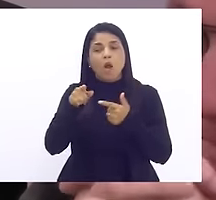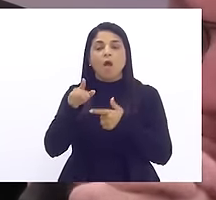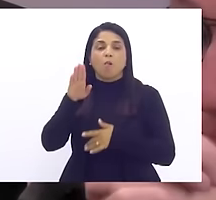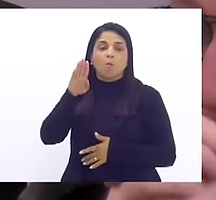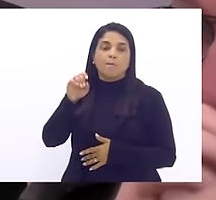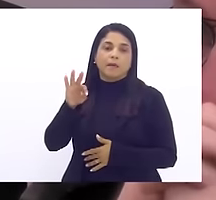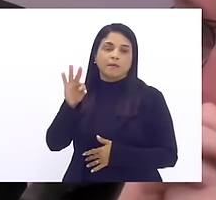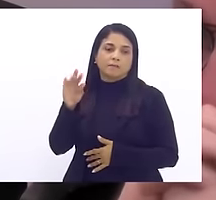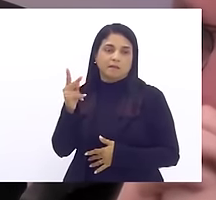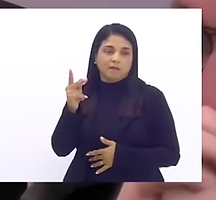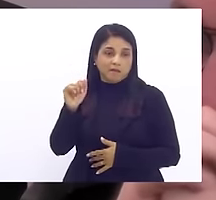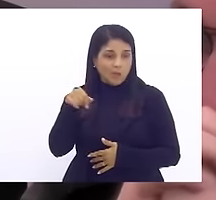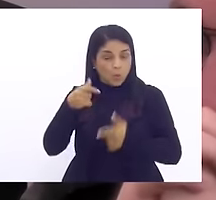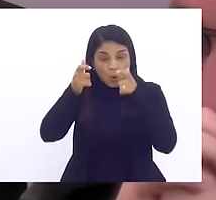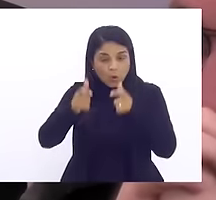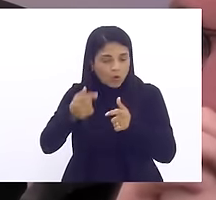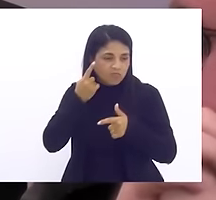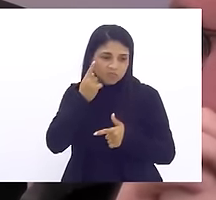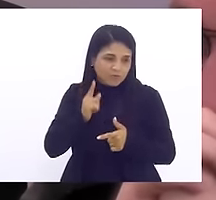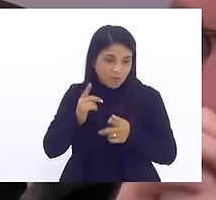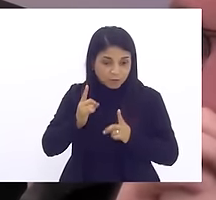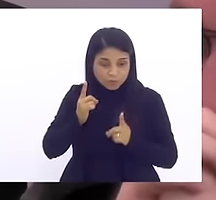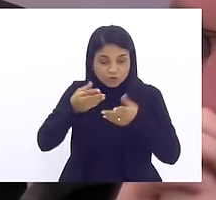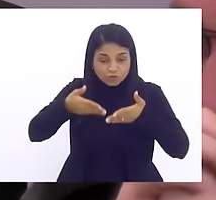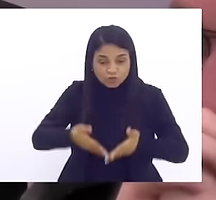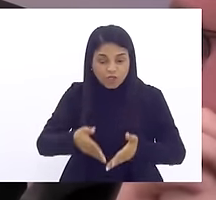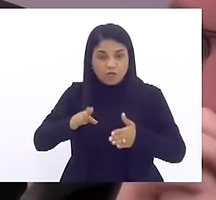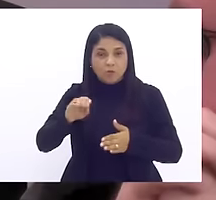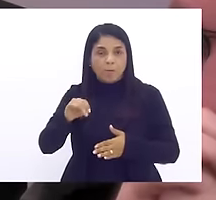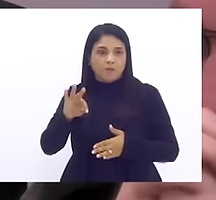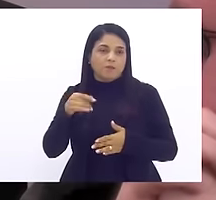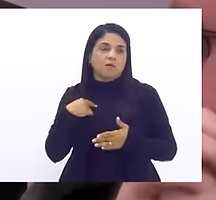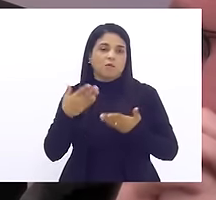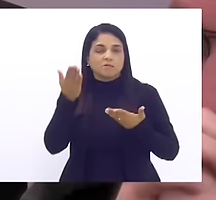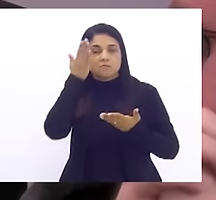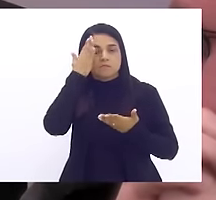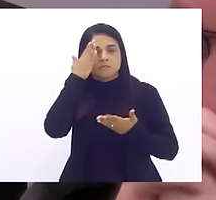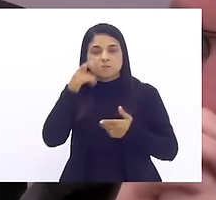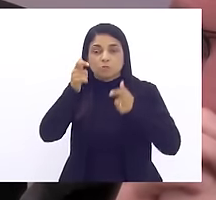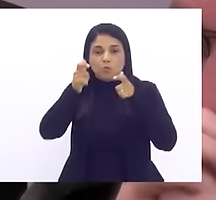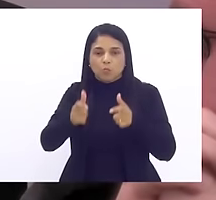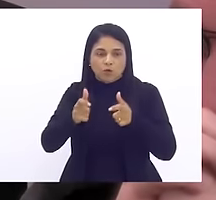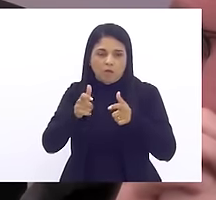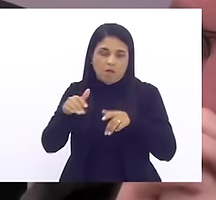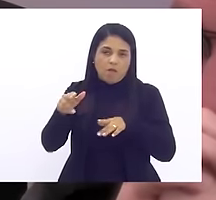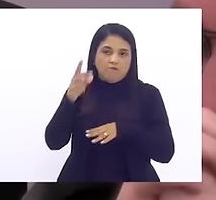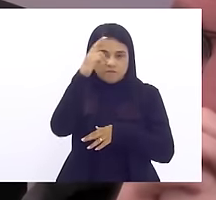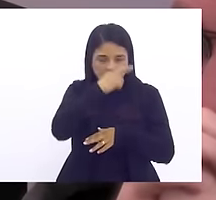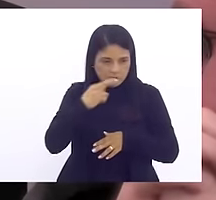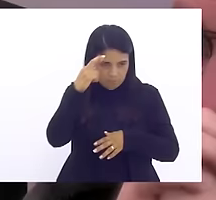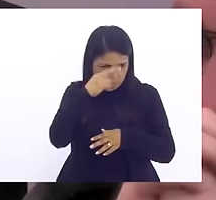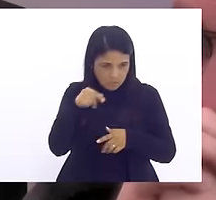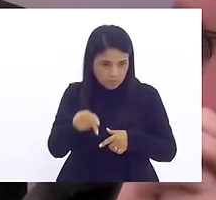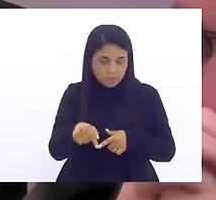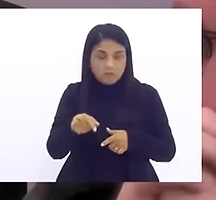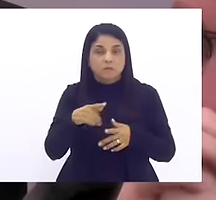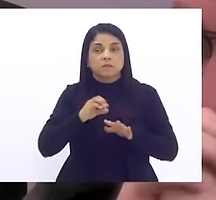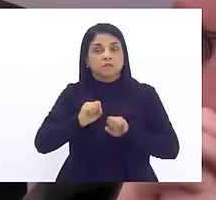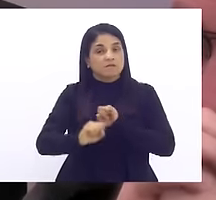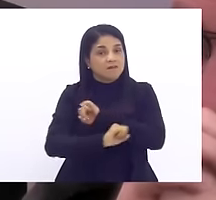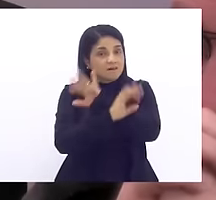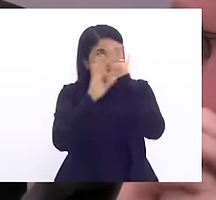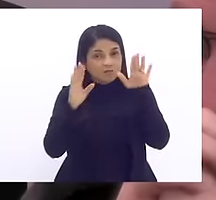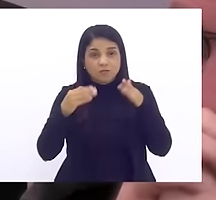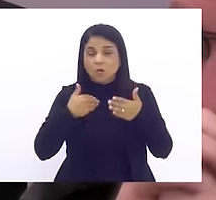é o local não sei porque a gente só descobre quando chega no batalhão e vou além para dar mais clareza como todos sabem em qualquer serviço